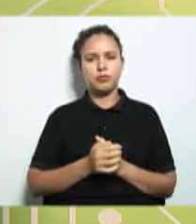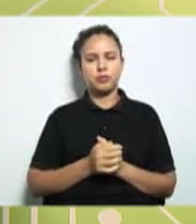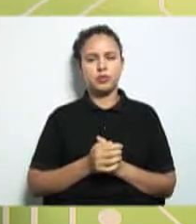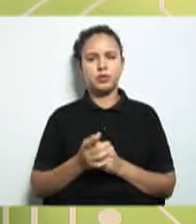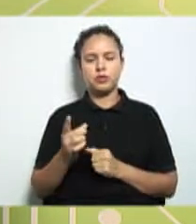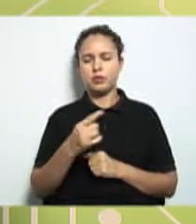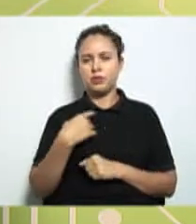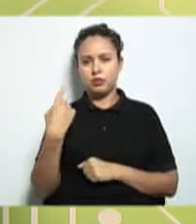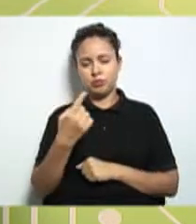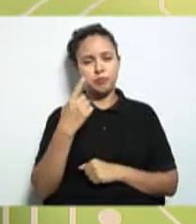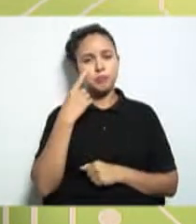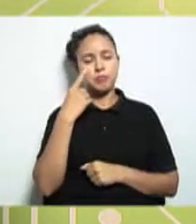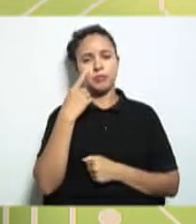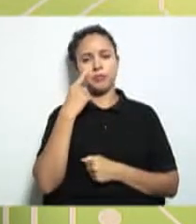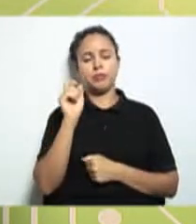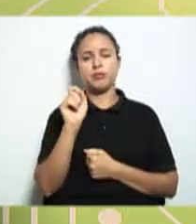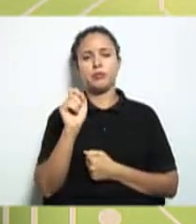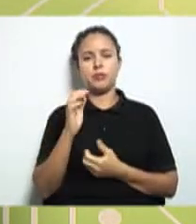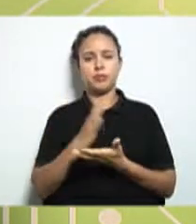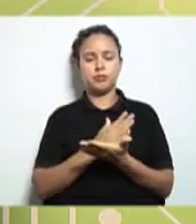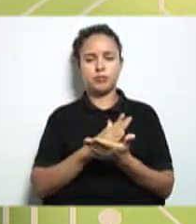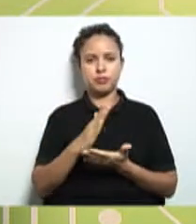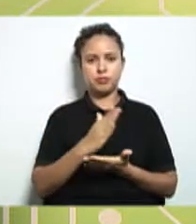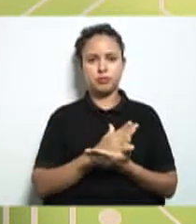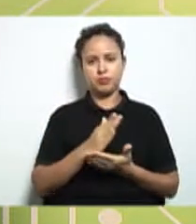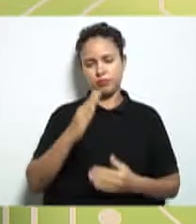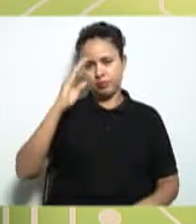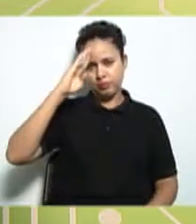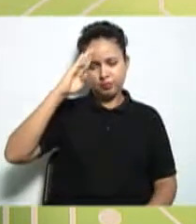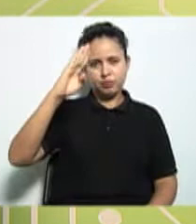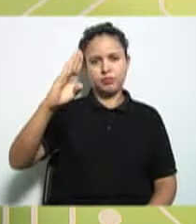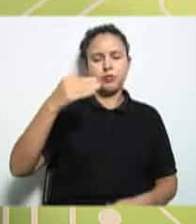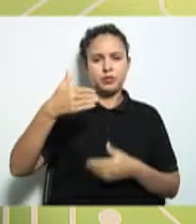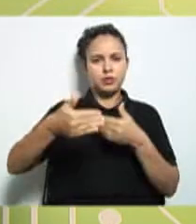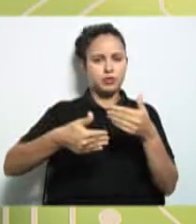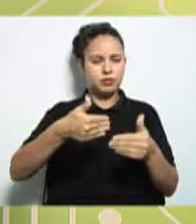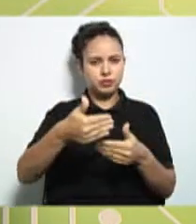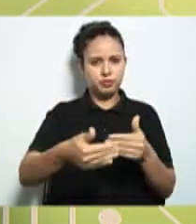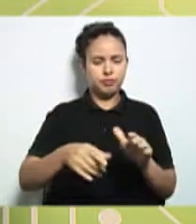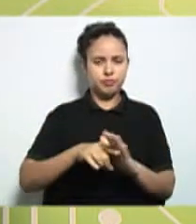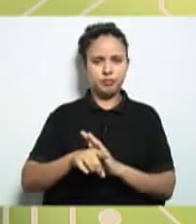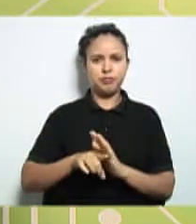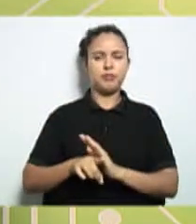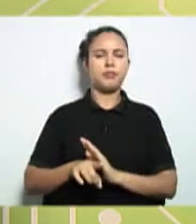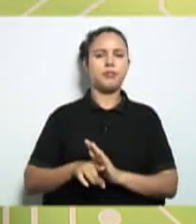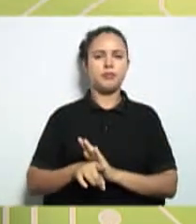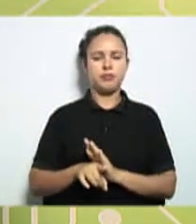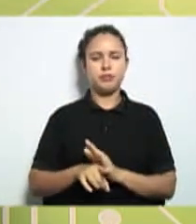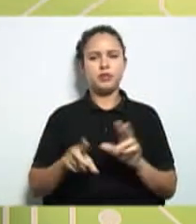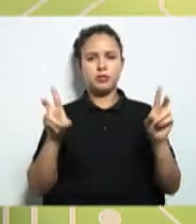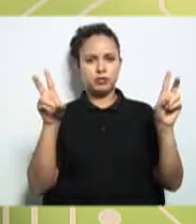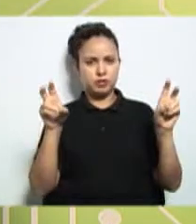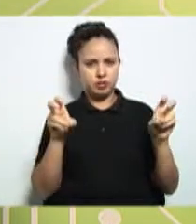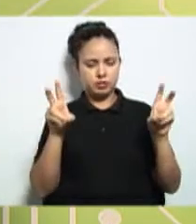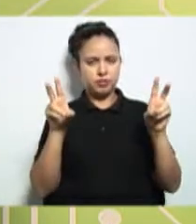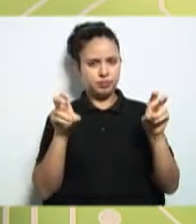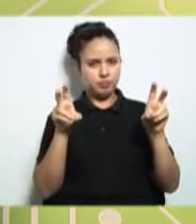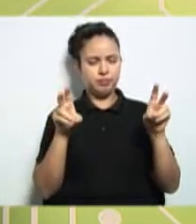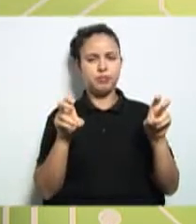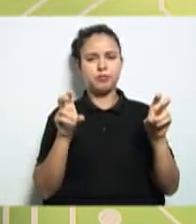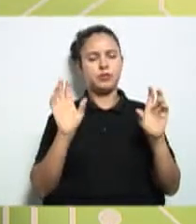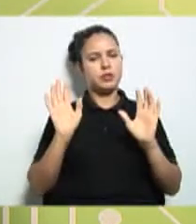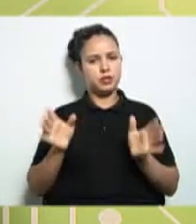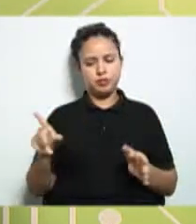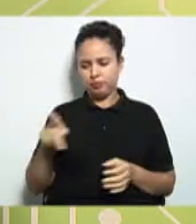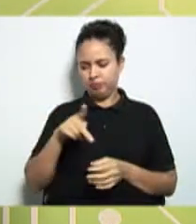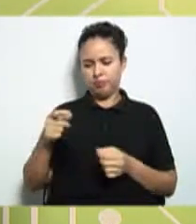vimos alguns elementos que são essenciais para o desenvolvimento da pesquisa. O tema, né, como a professora